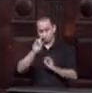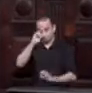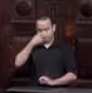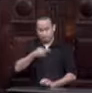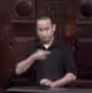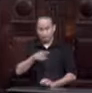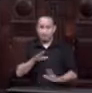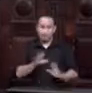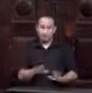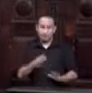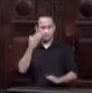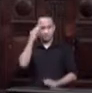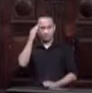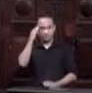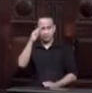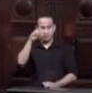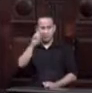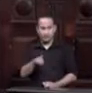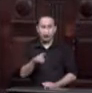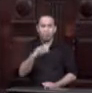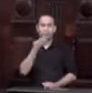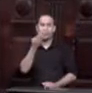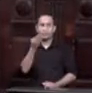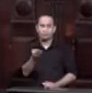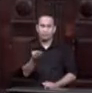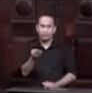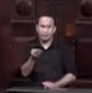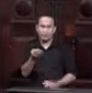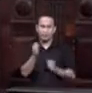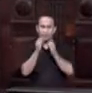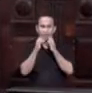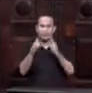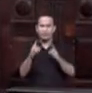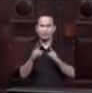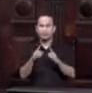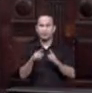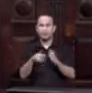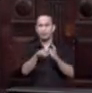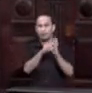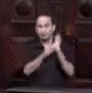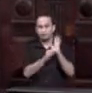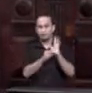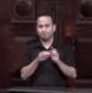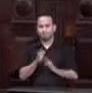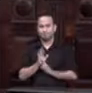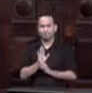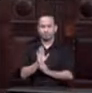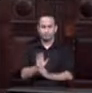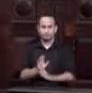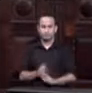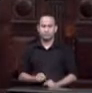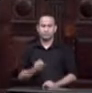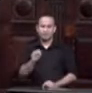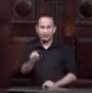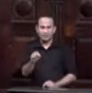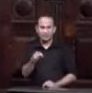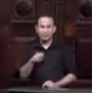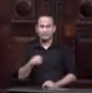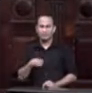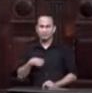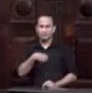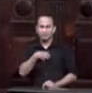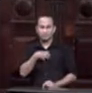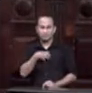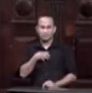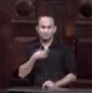mas nós entendemos que é a chance. Essa casa votou matérias que, na minha ótica, feriram mortalmente os